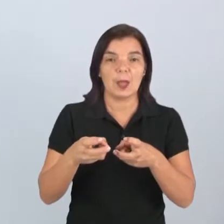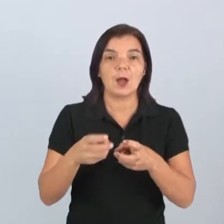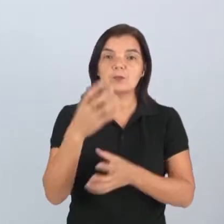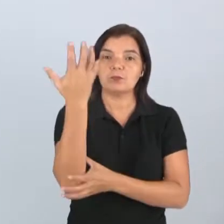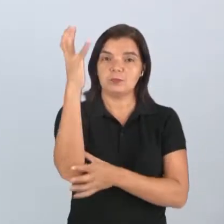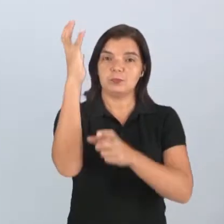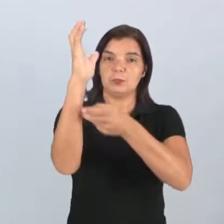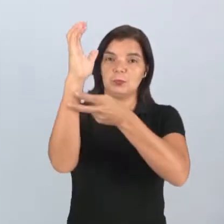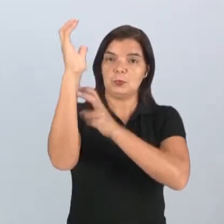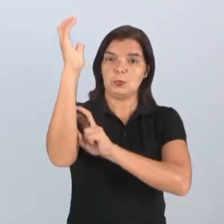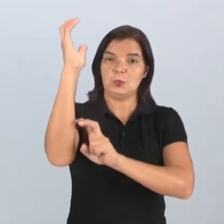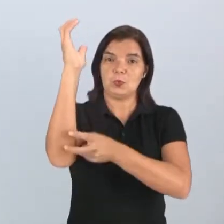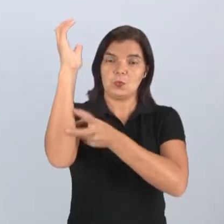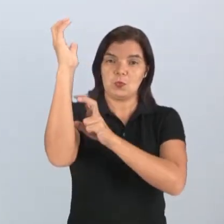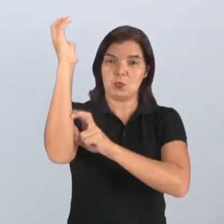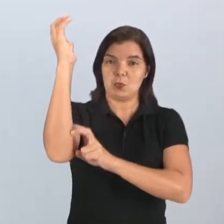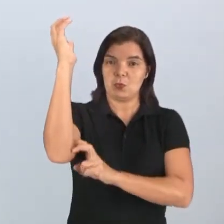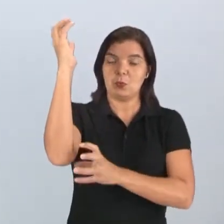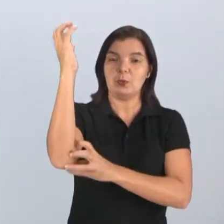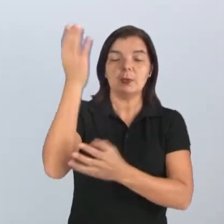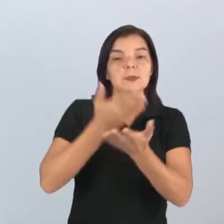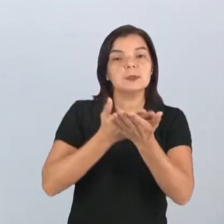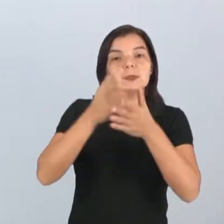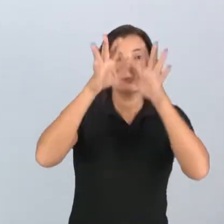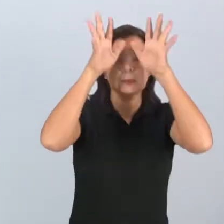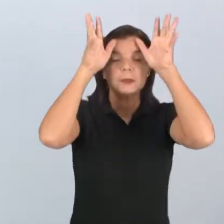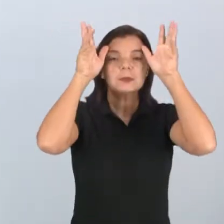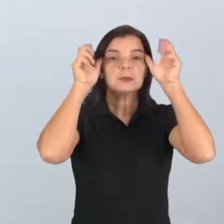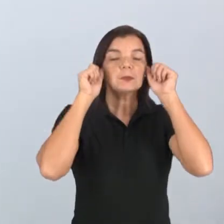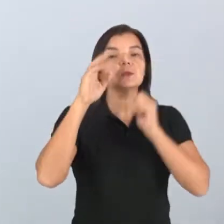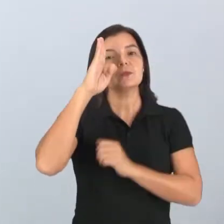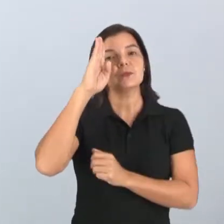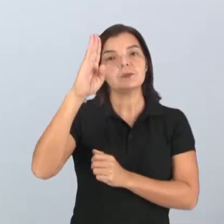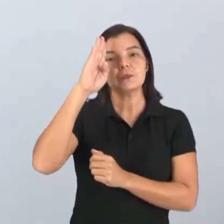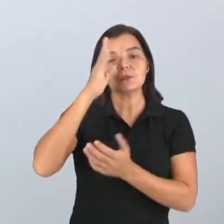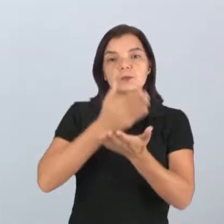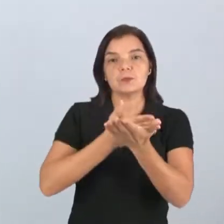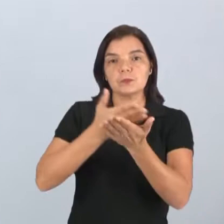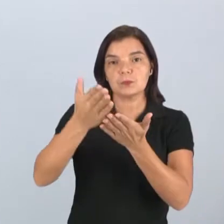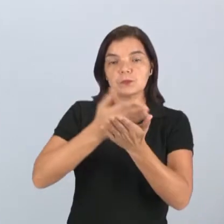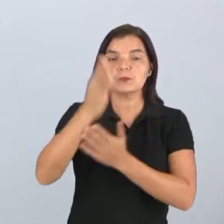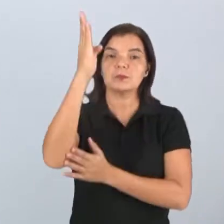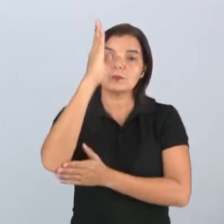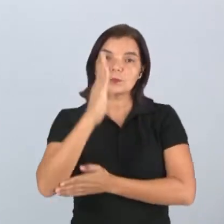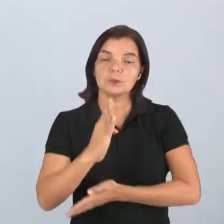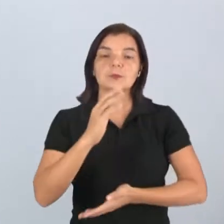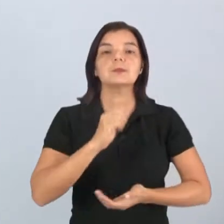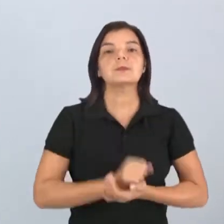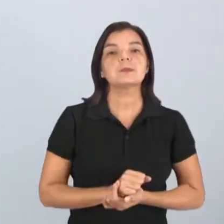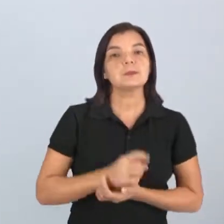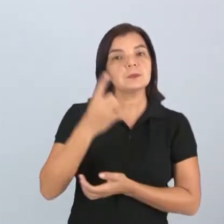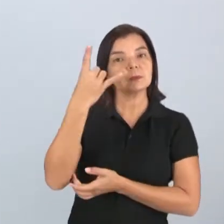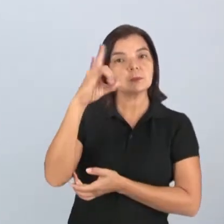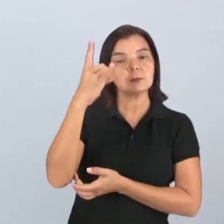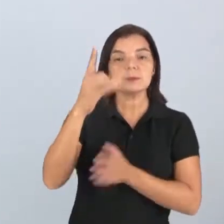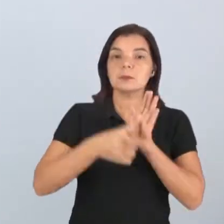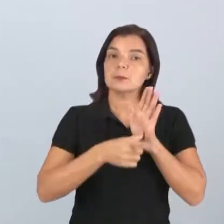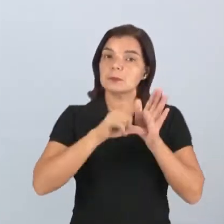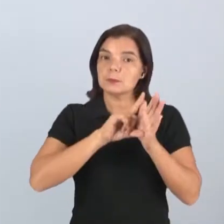do látex, que foi iniciada no Acre e principalmente iniciada pelos brasileiros, a Bolívia, que